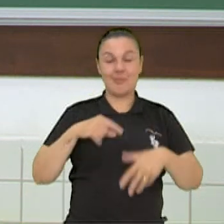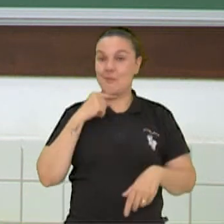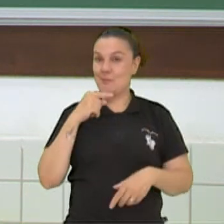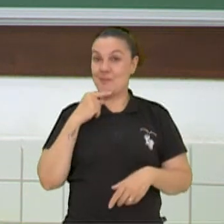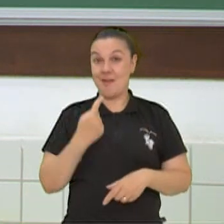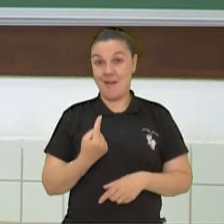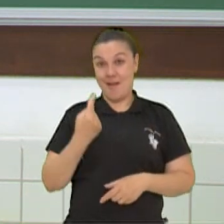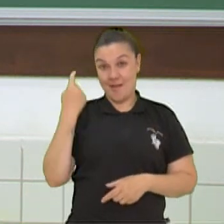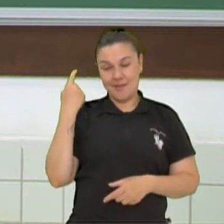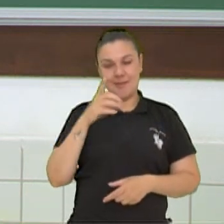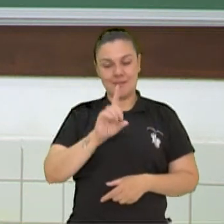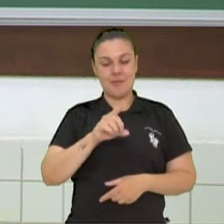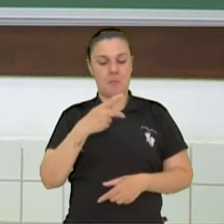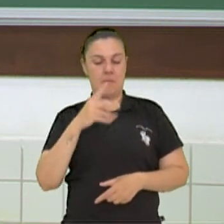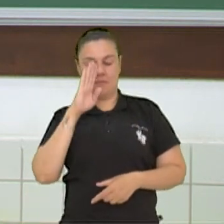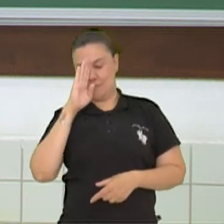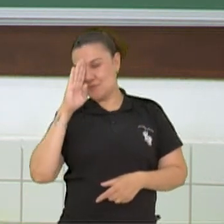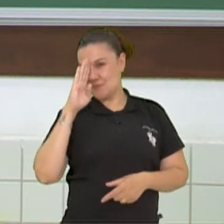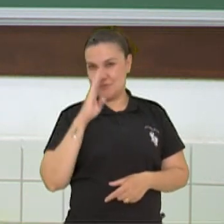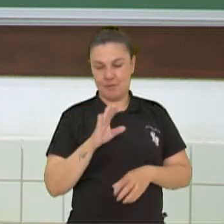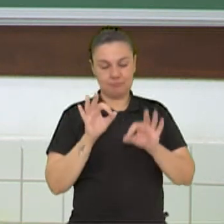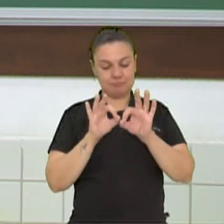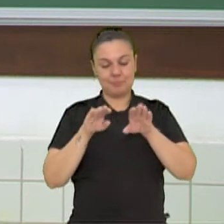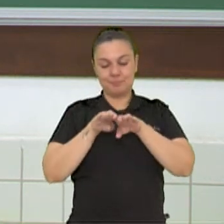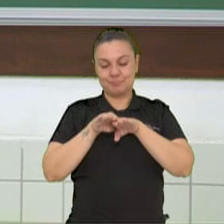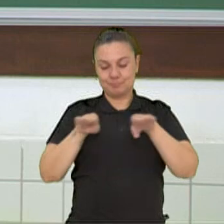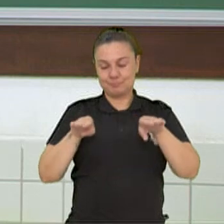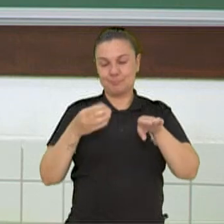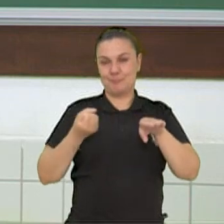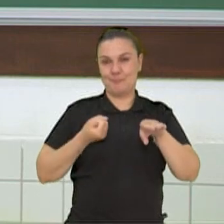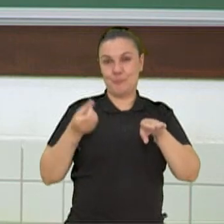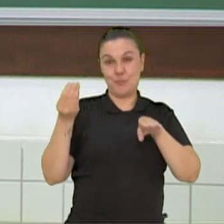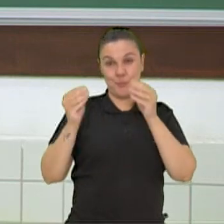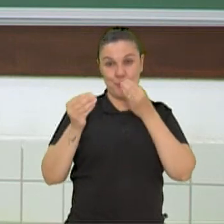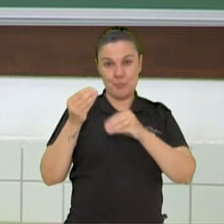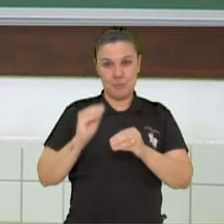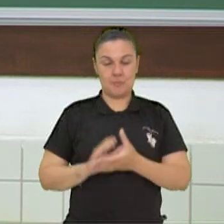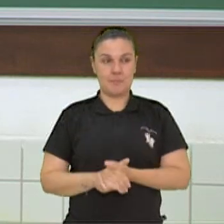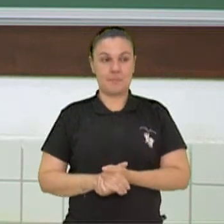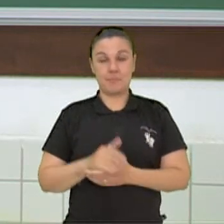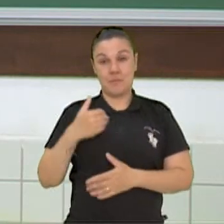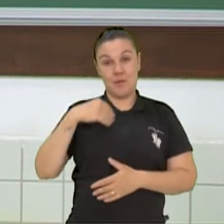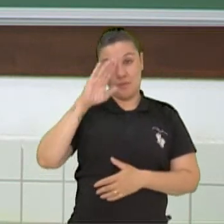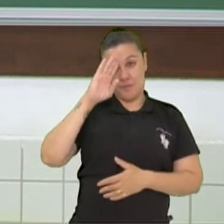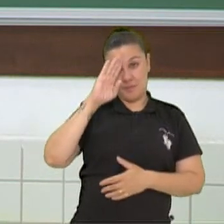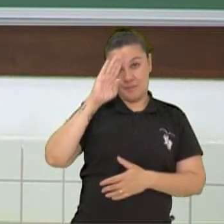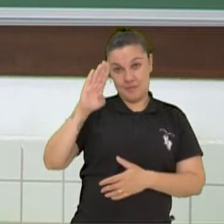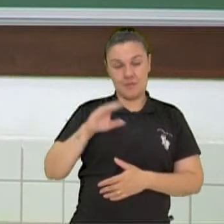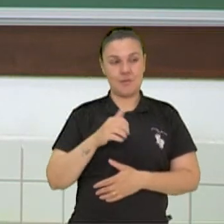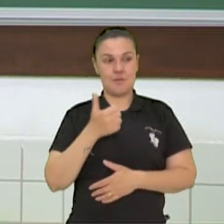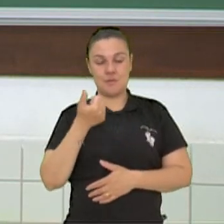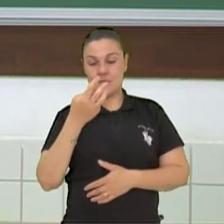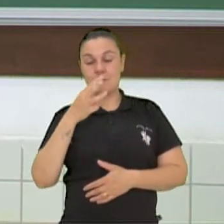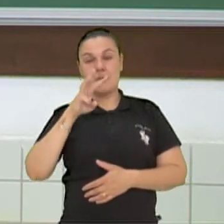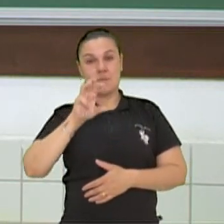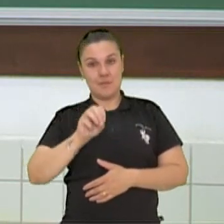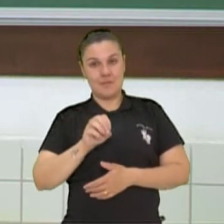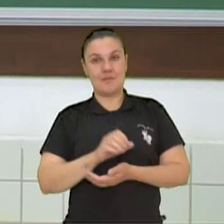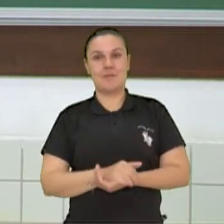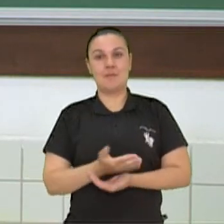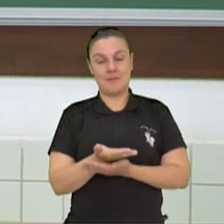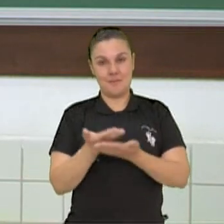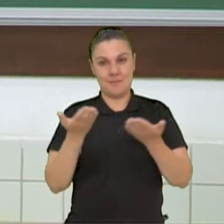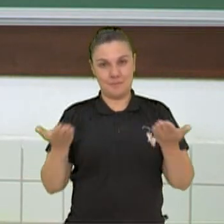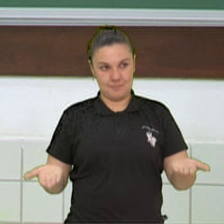pouco mais de medida de dispersão, basicamente do desvio padrão. Trabalhamos com ele. Desvio padrão, por essência, ele